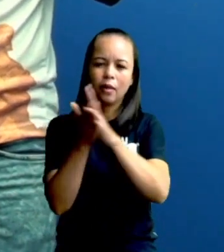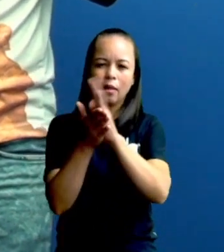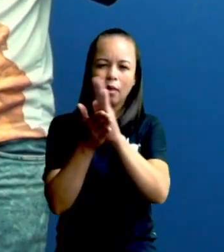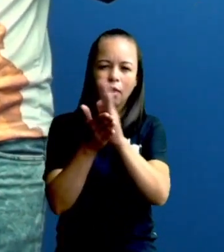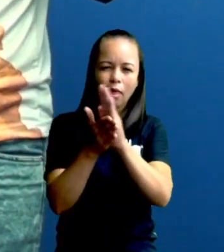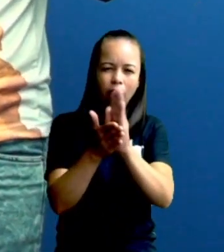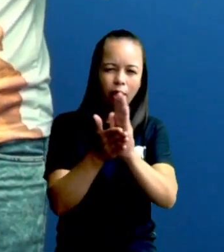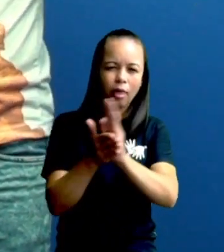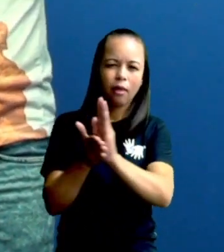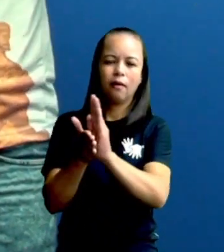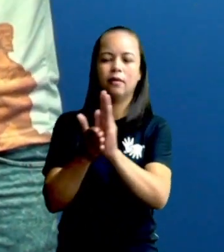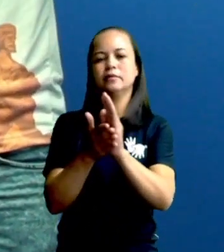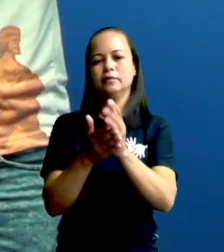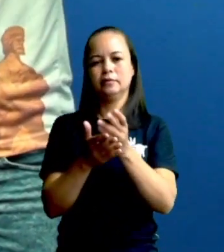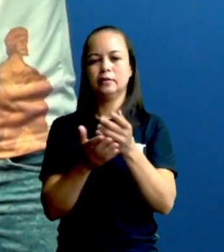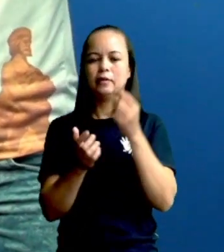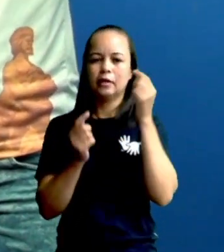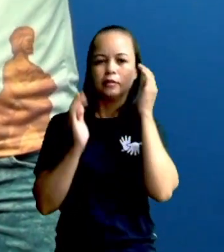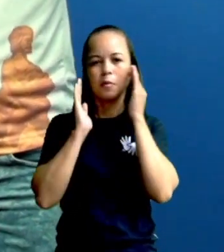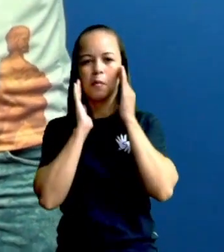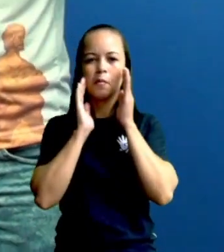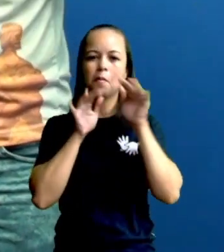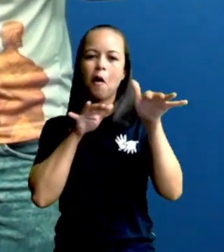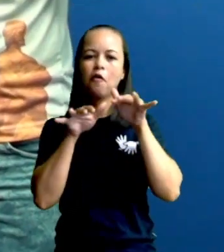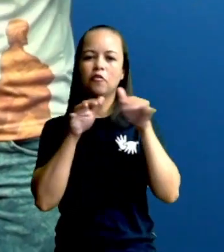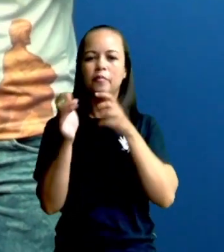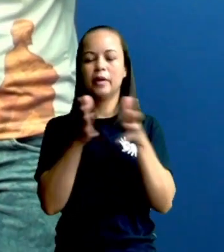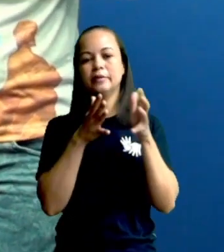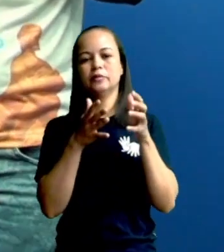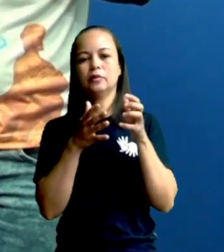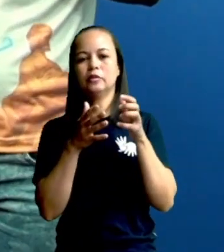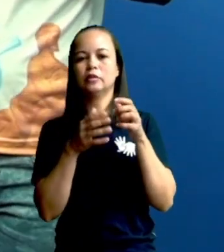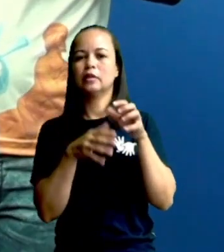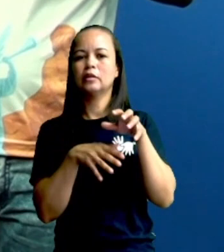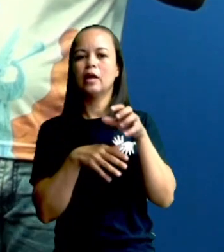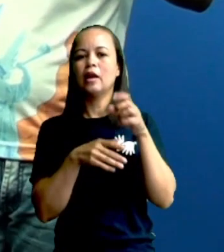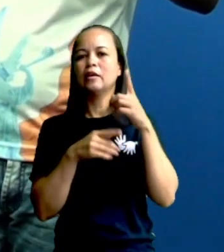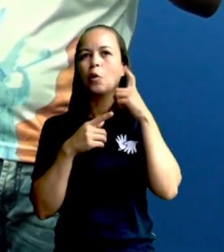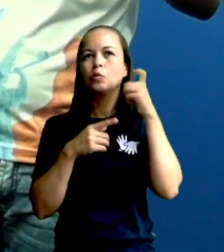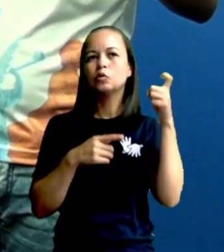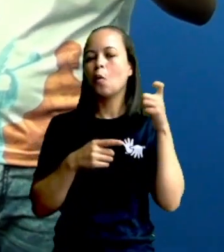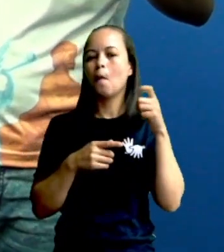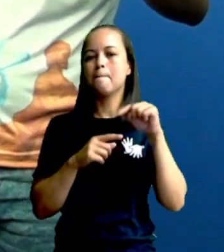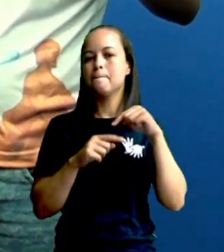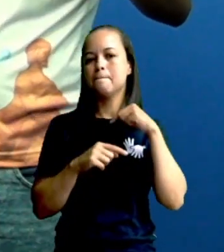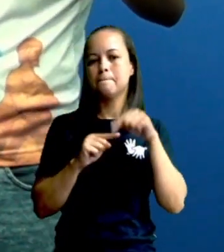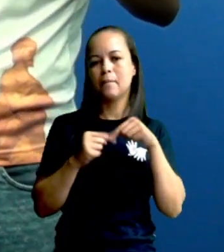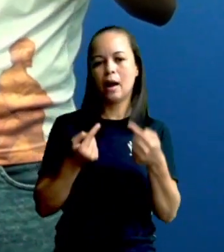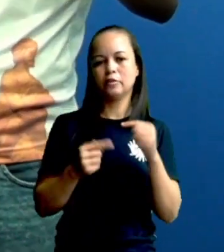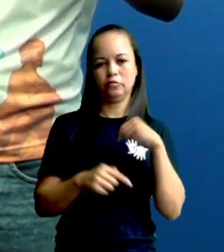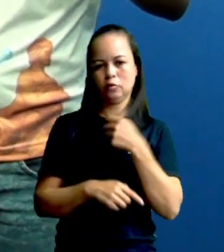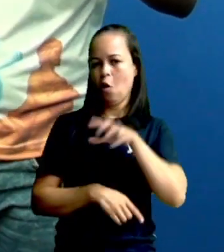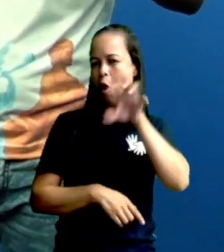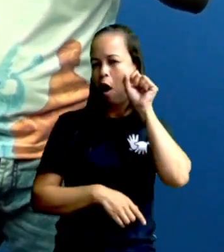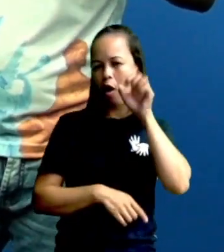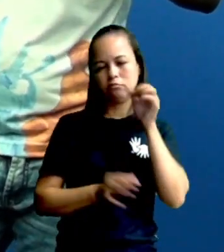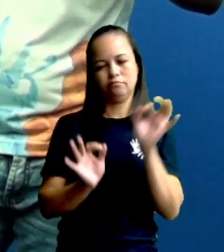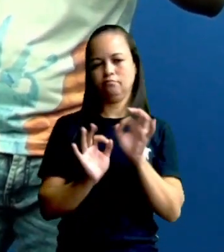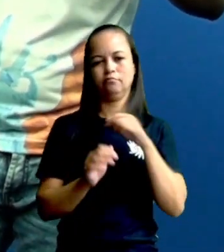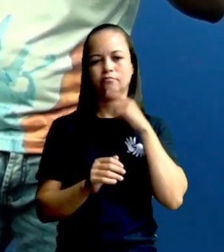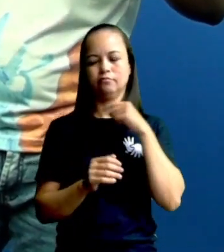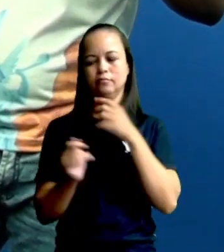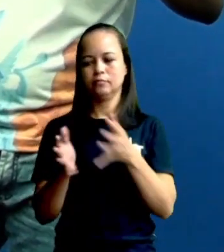sim, mexendo a cabeça. Esse movimento, elas produzem sons que nós não conseguimos ouvir. Mas a velocidade com que elas fazem